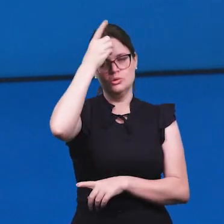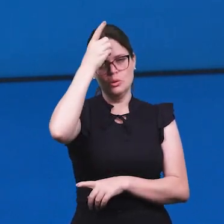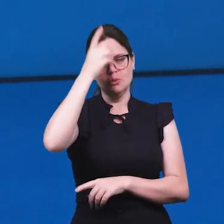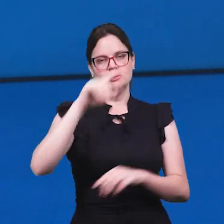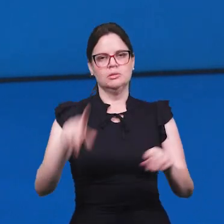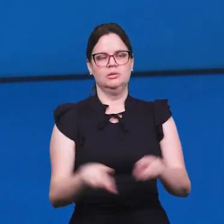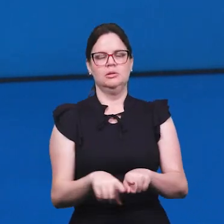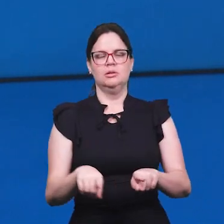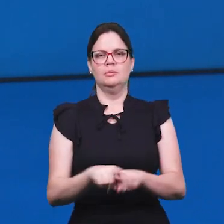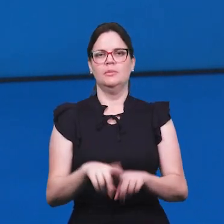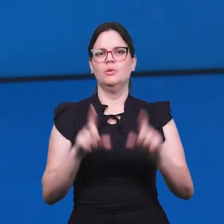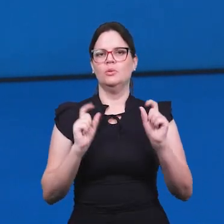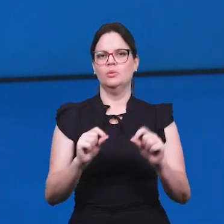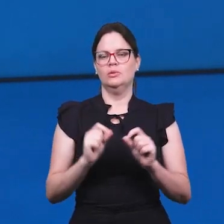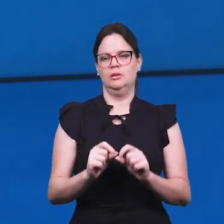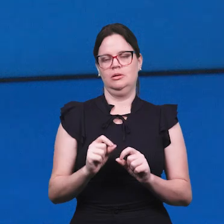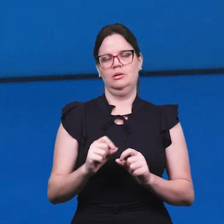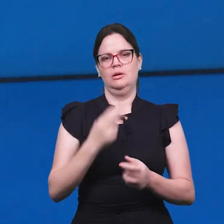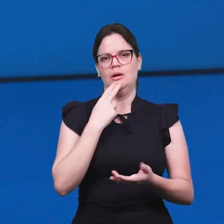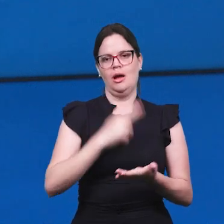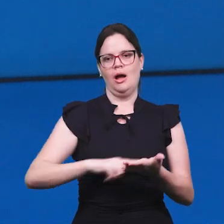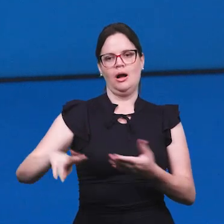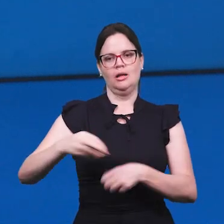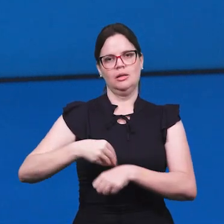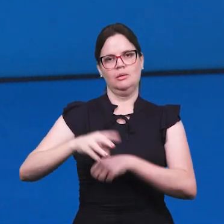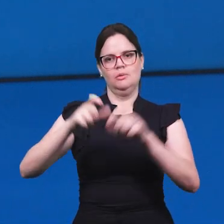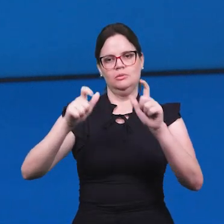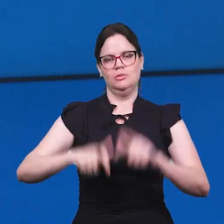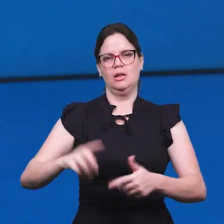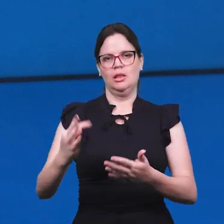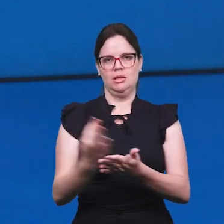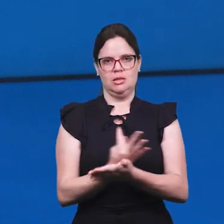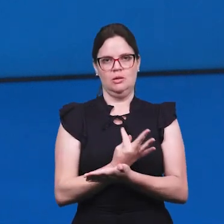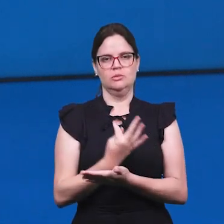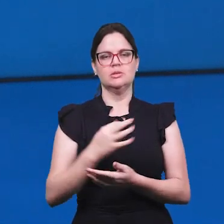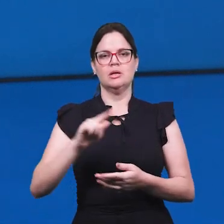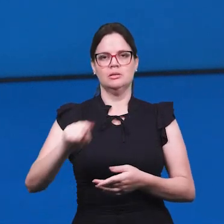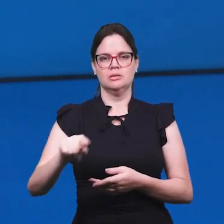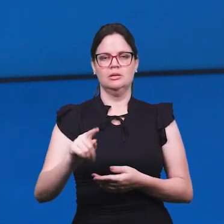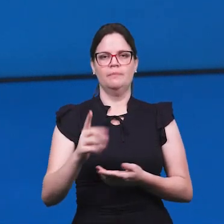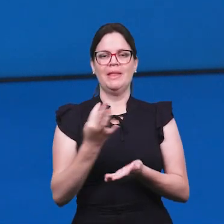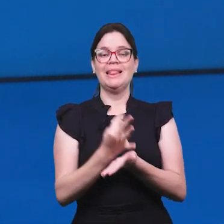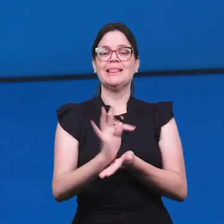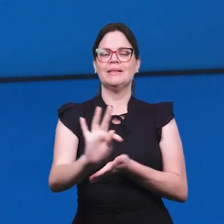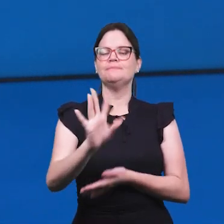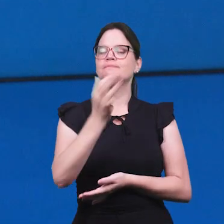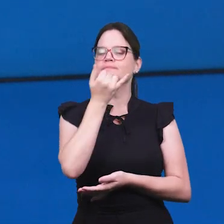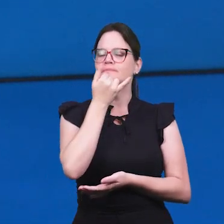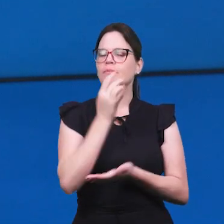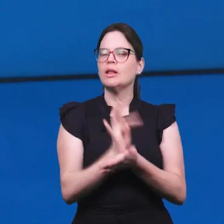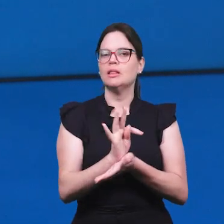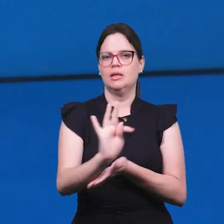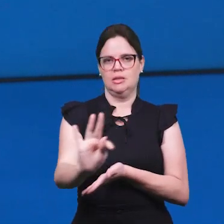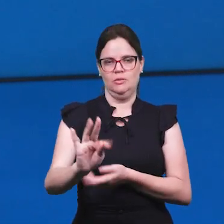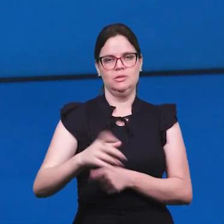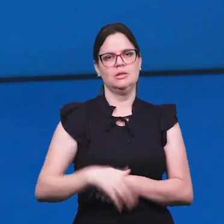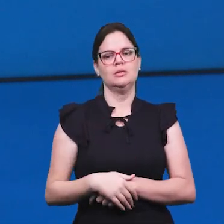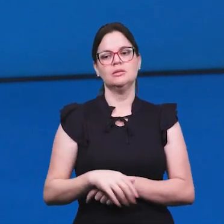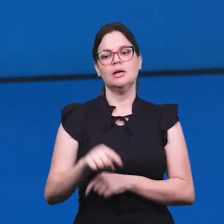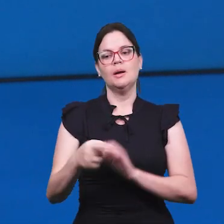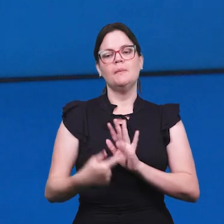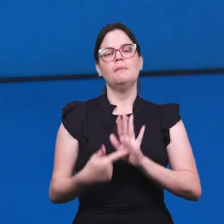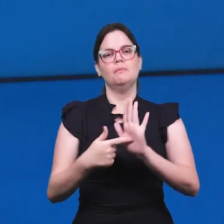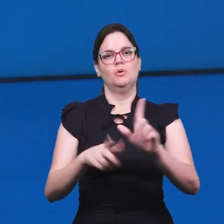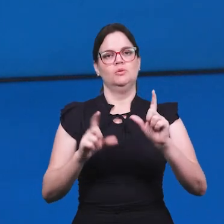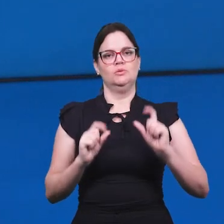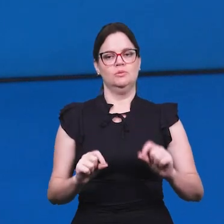usados nos dons espirituais, e também a própria carta de Paulo, né, aos Tessalonicenses, capítulo 1, verso 5, que você